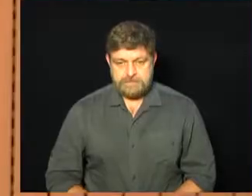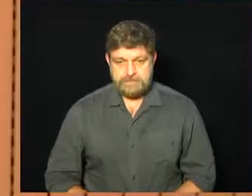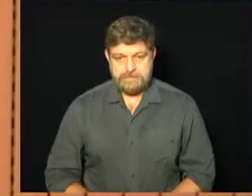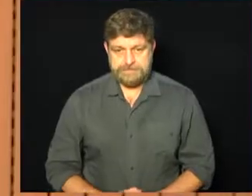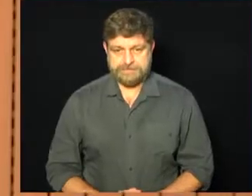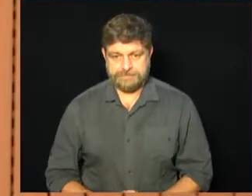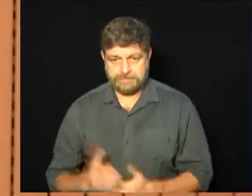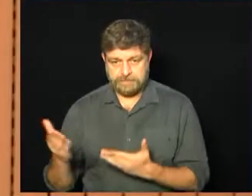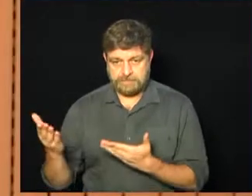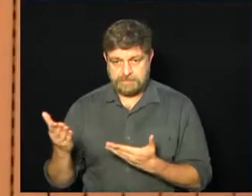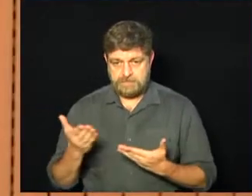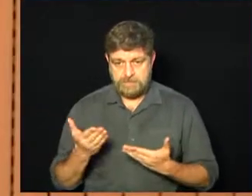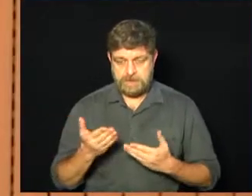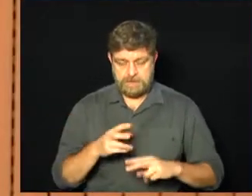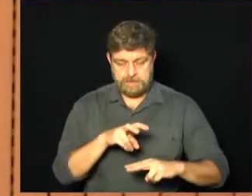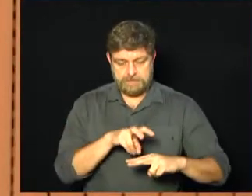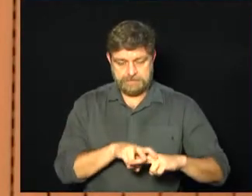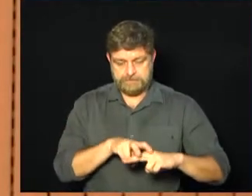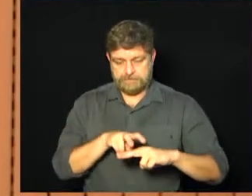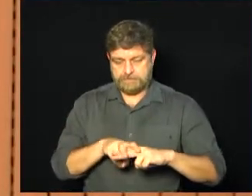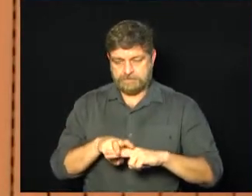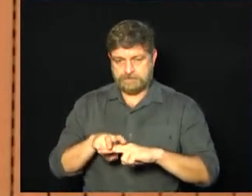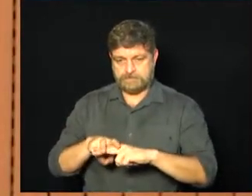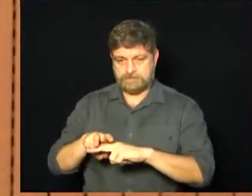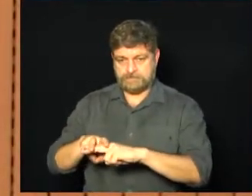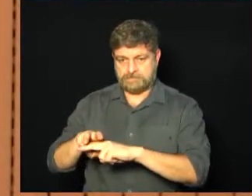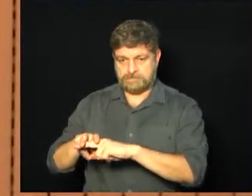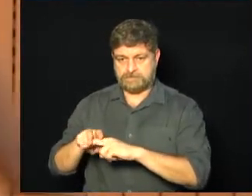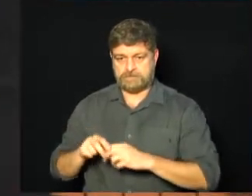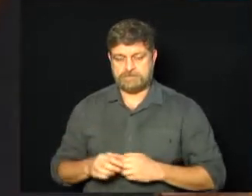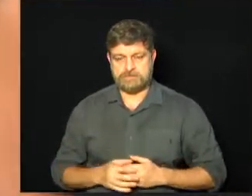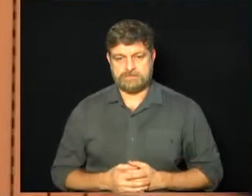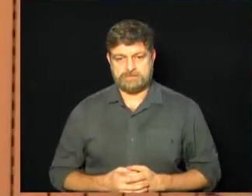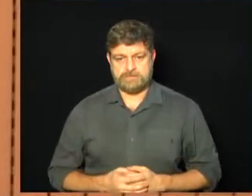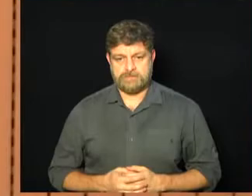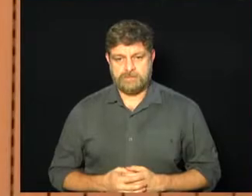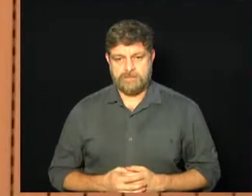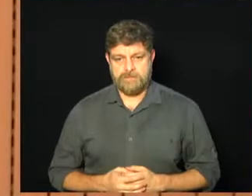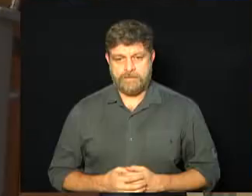Convidamos os componentes da mesa a tomarem os seus lugares.